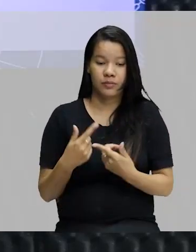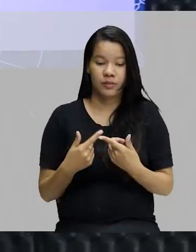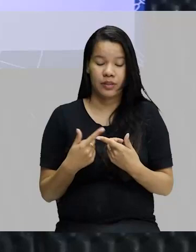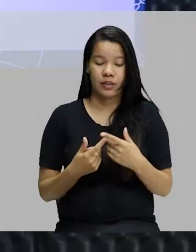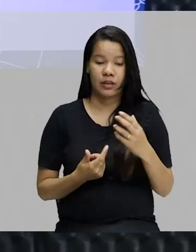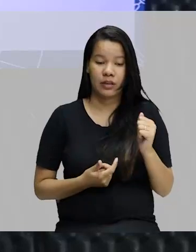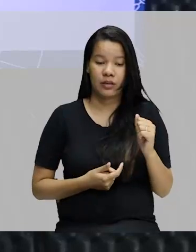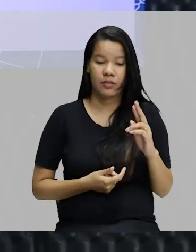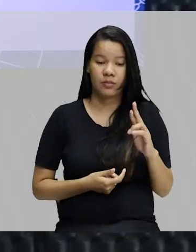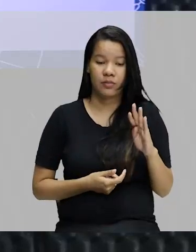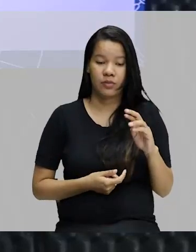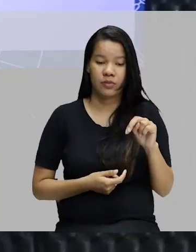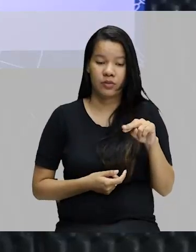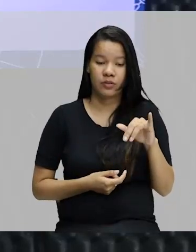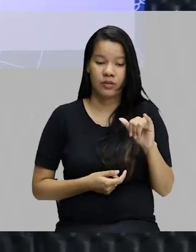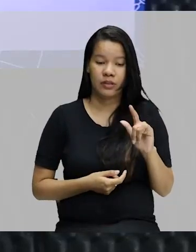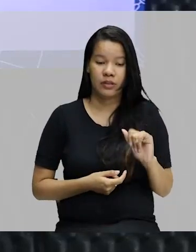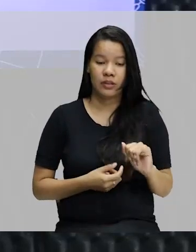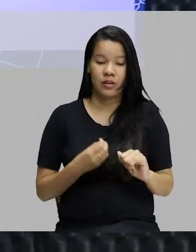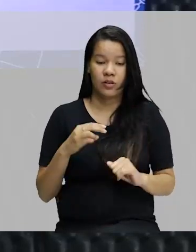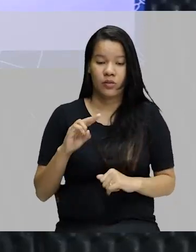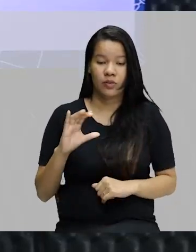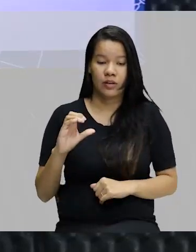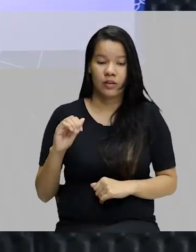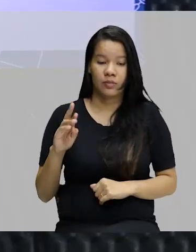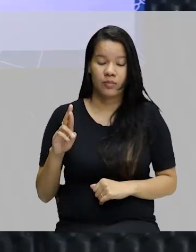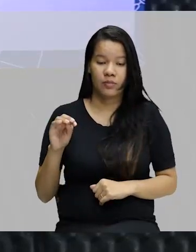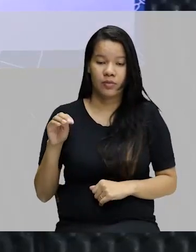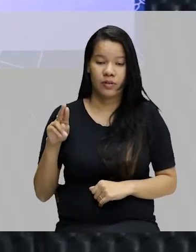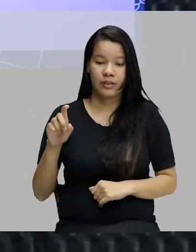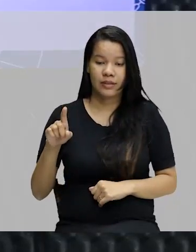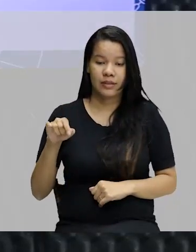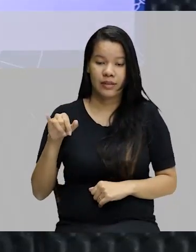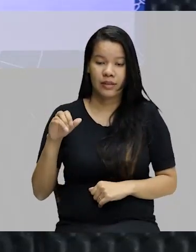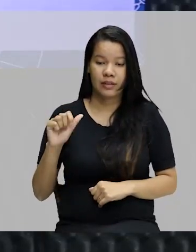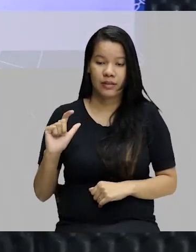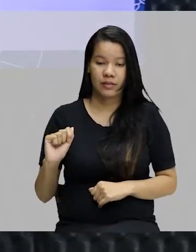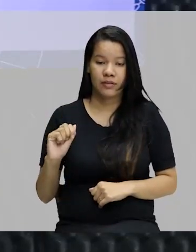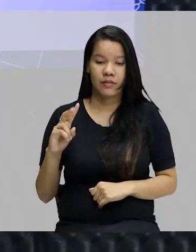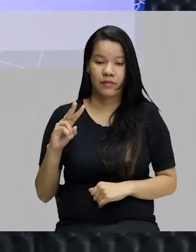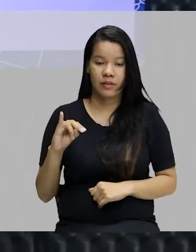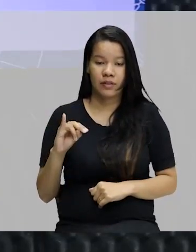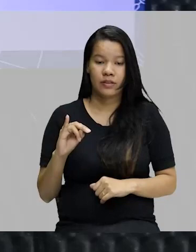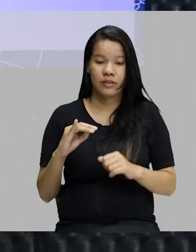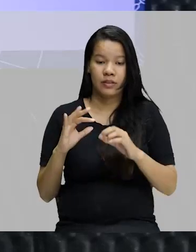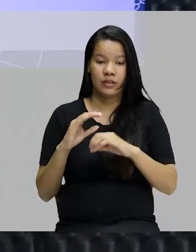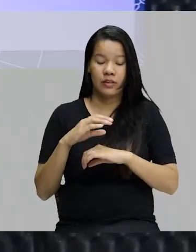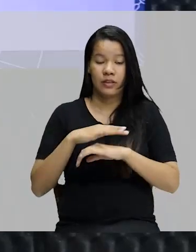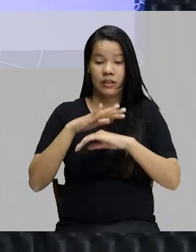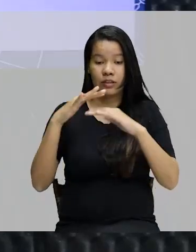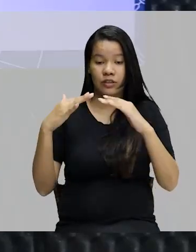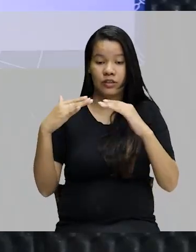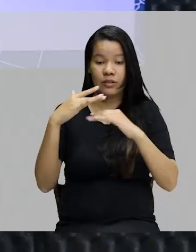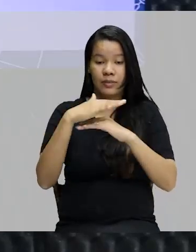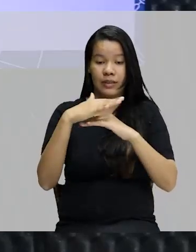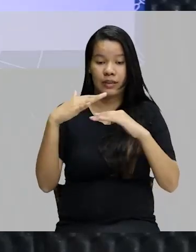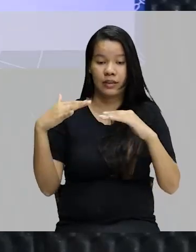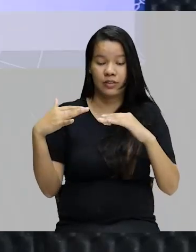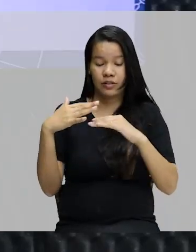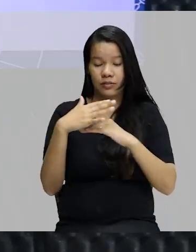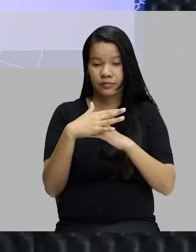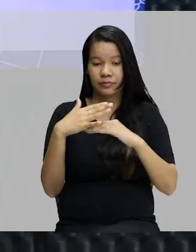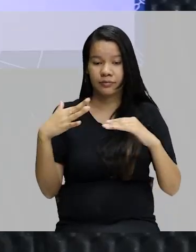carbonila ou carboxila vai estar sempre na extremidade da cadeia. No caso de cetonas, como a carbonila